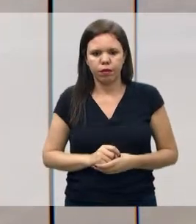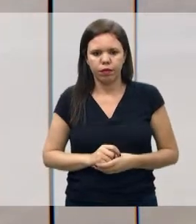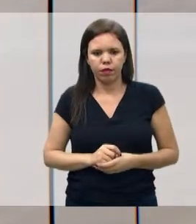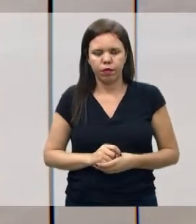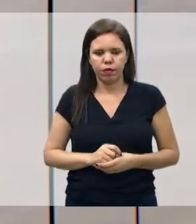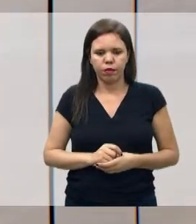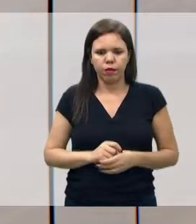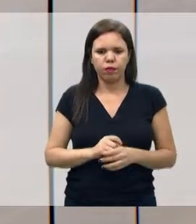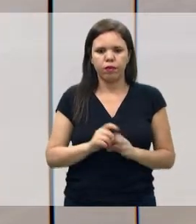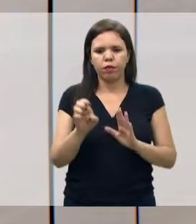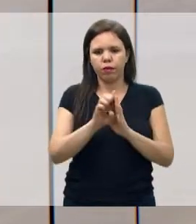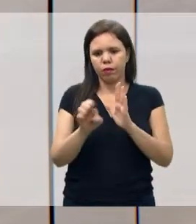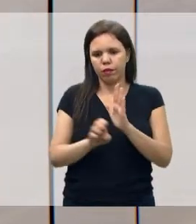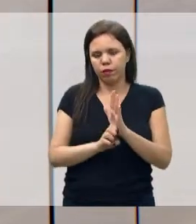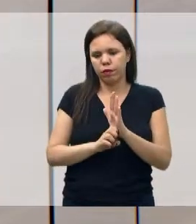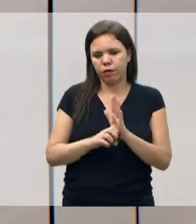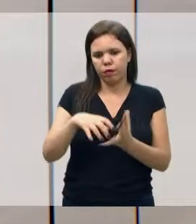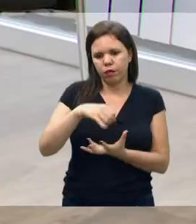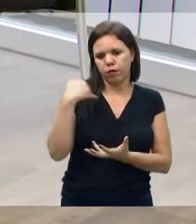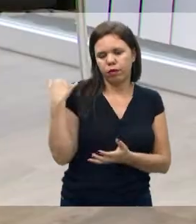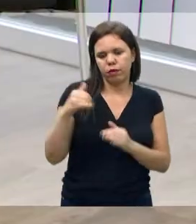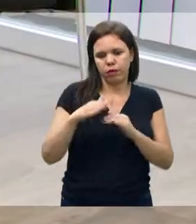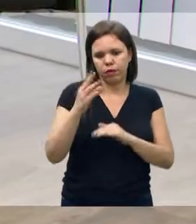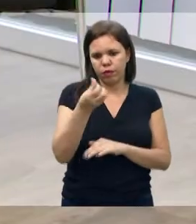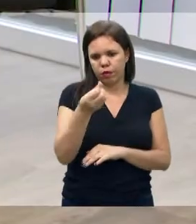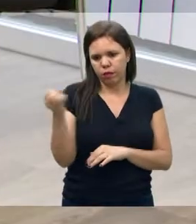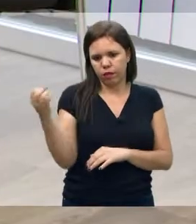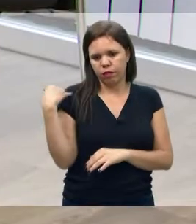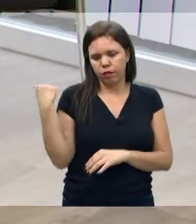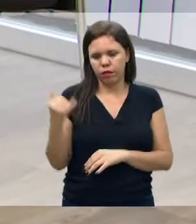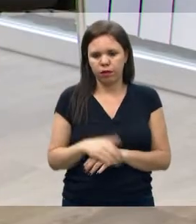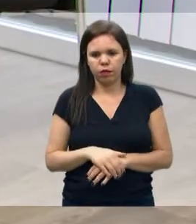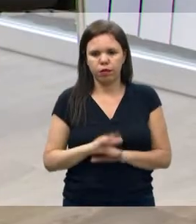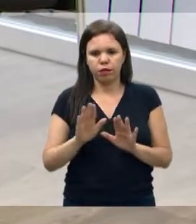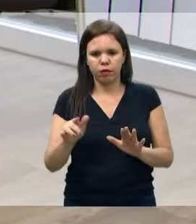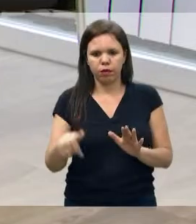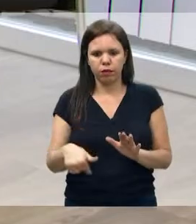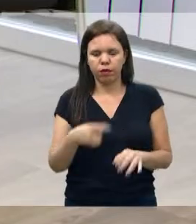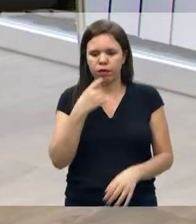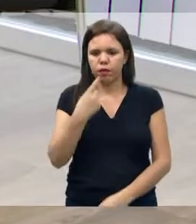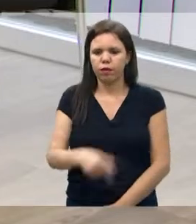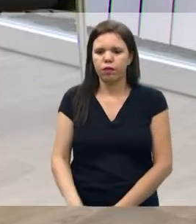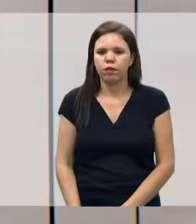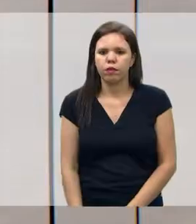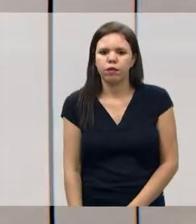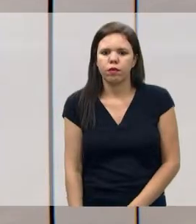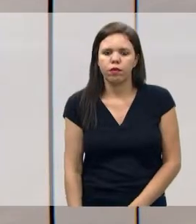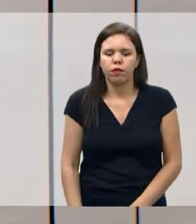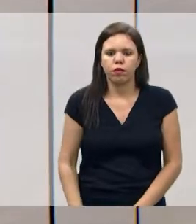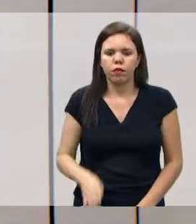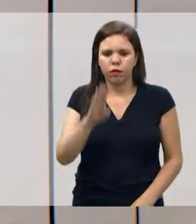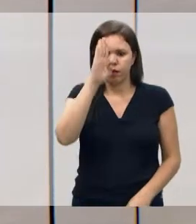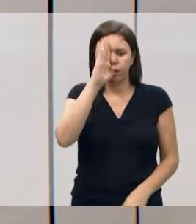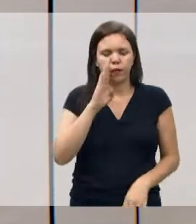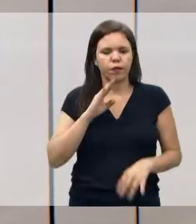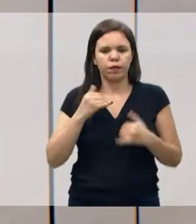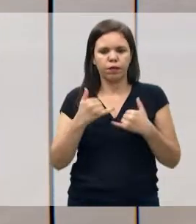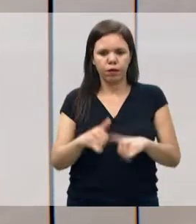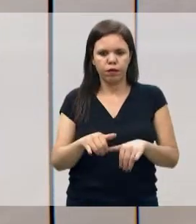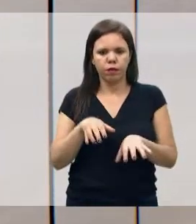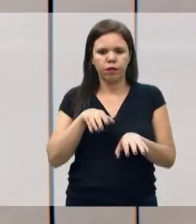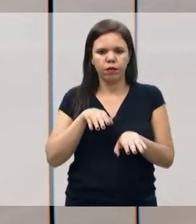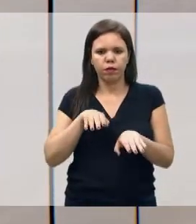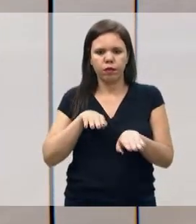o Estatuto do Idoso diz que é 60 anos, ok? No entanto, aqui na nossa cidade, a gratuidade no transporte público